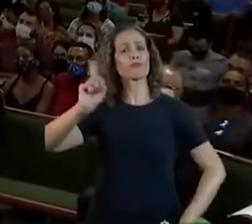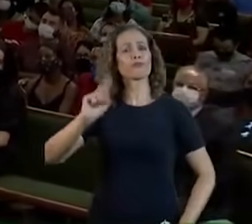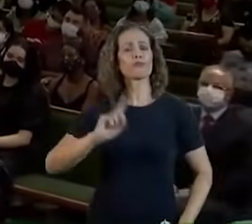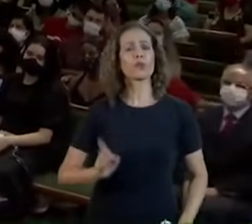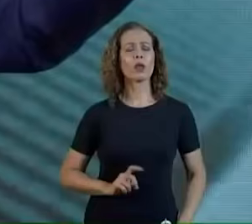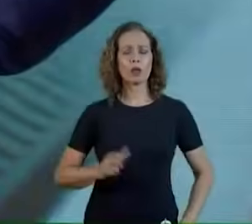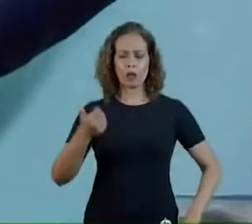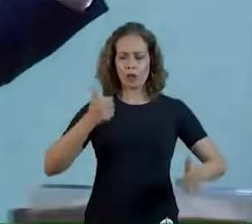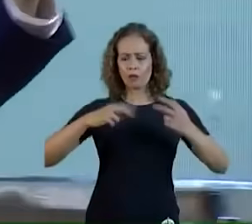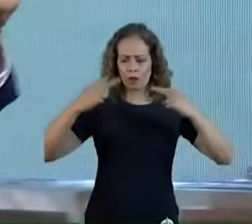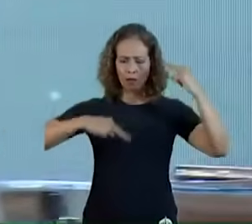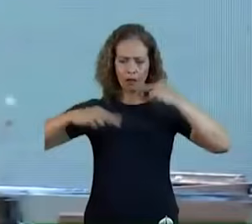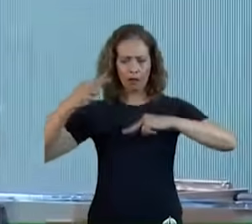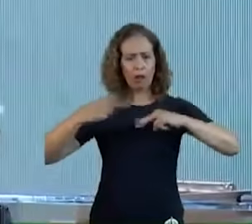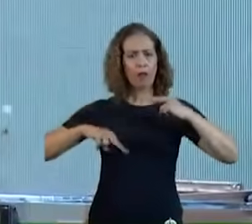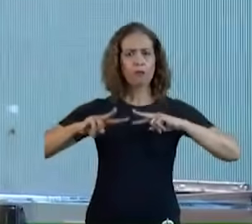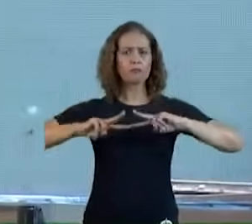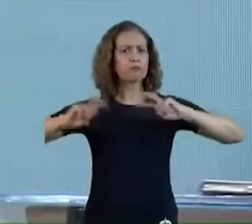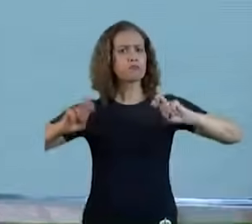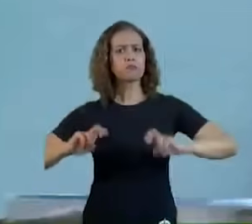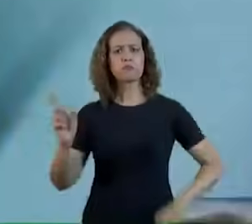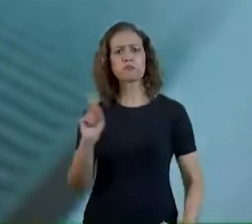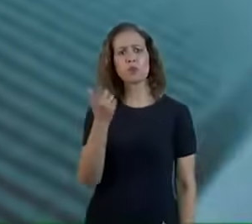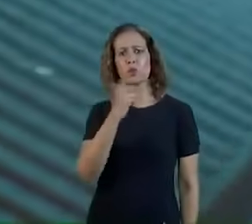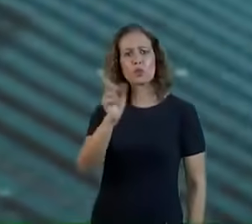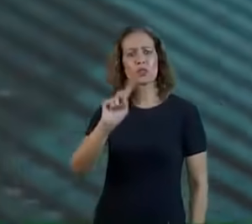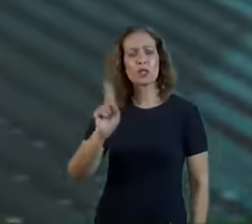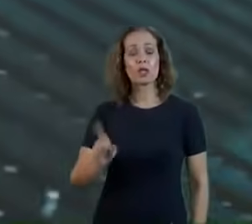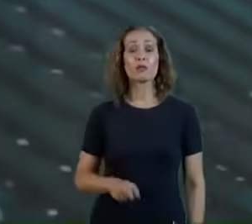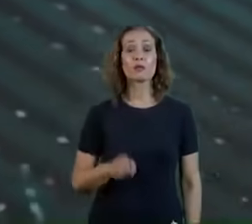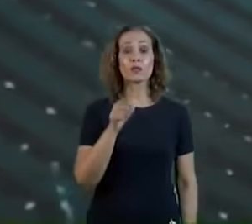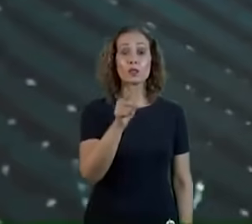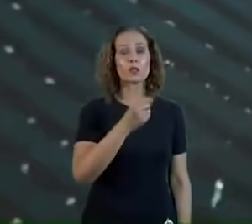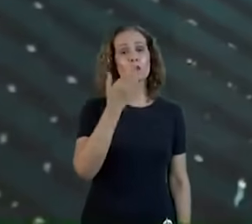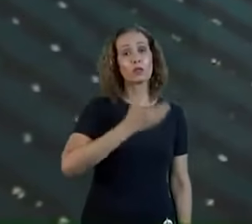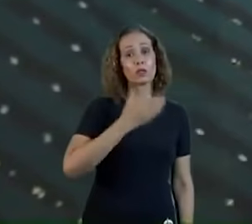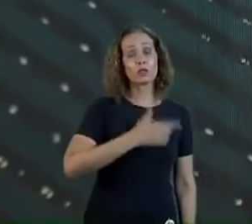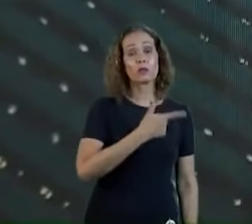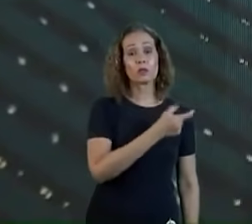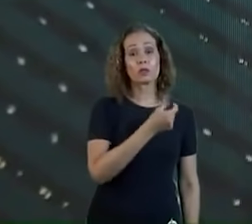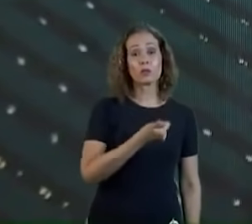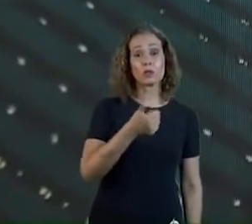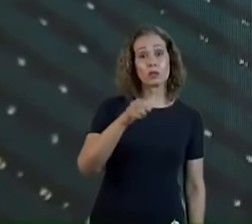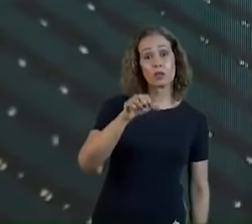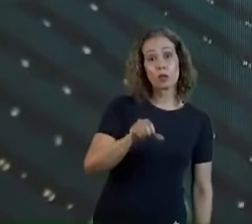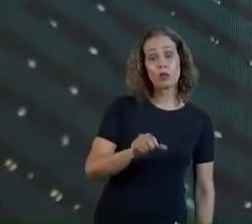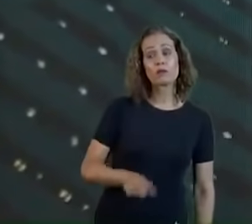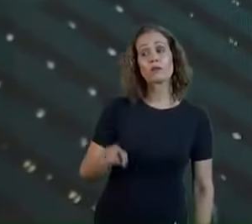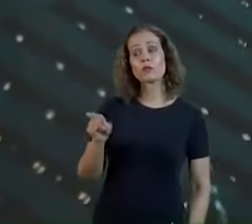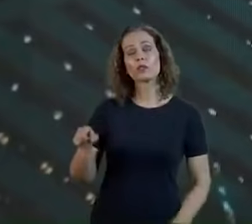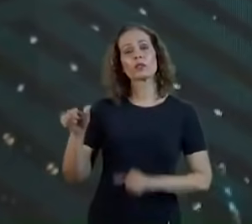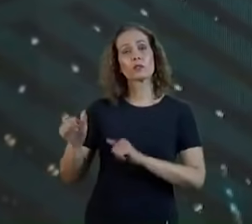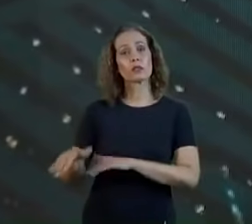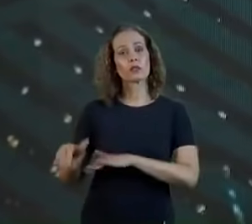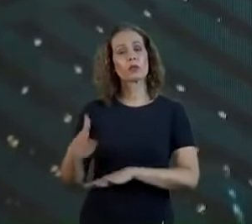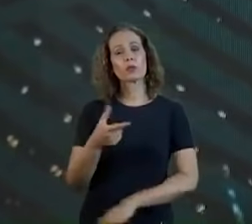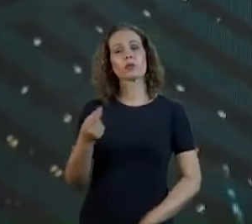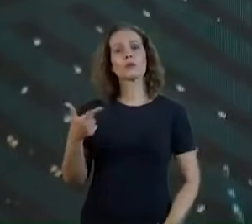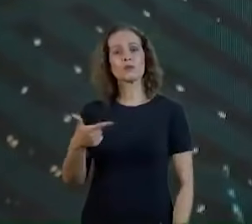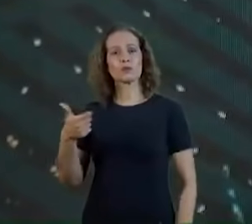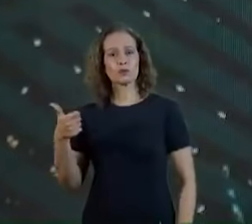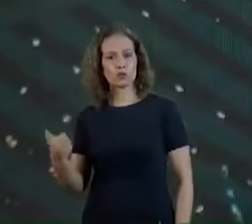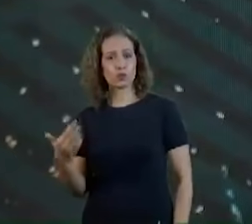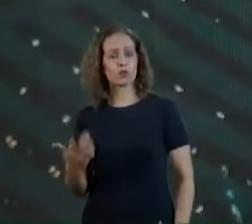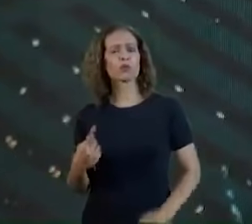consegue avaliar o você de dezembro de 2019 e o você de setembro de 2021, porque às vezes seu coração foi sofrendo